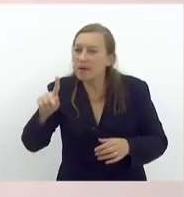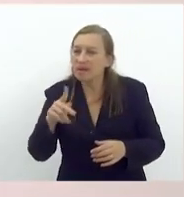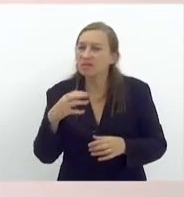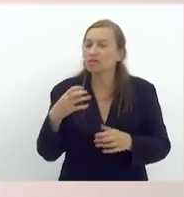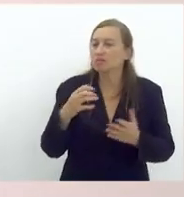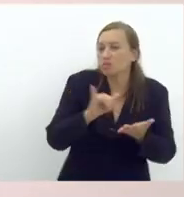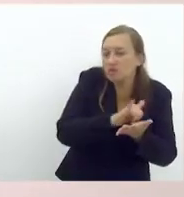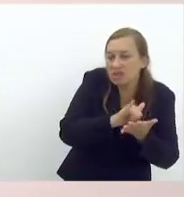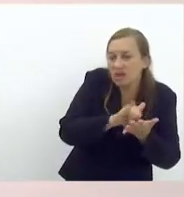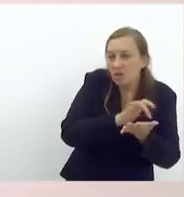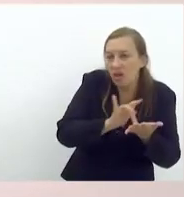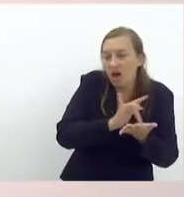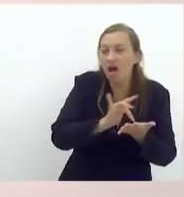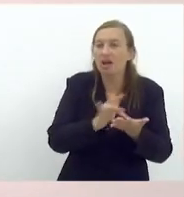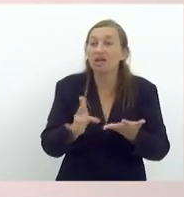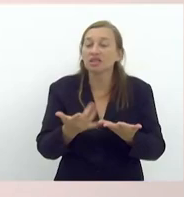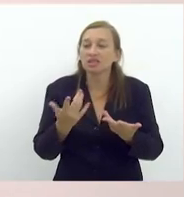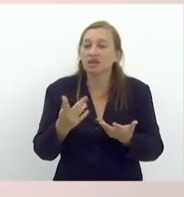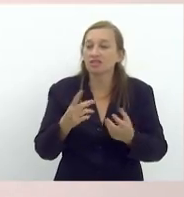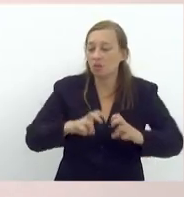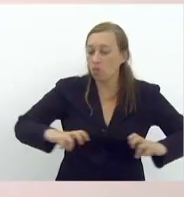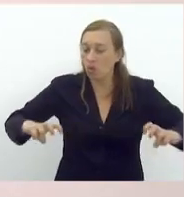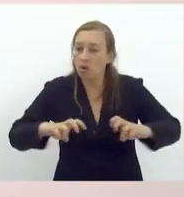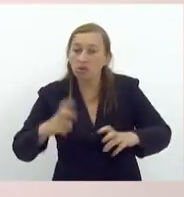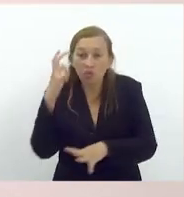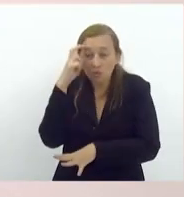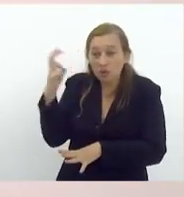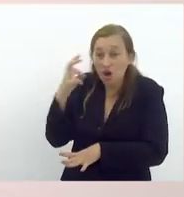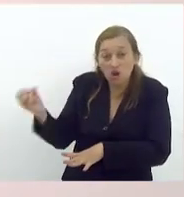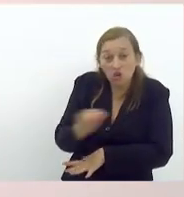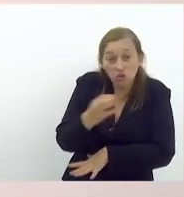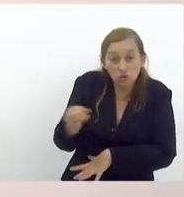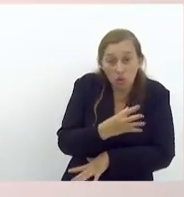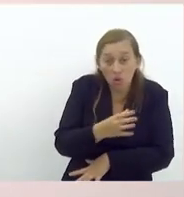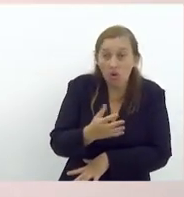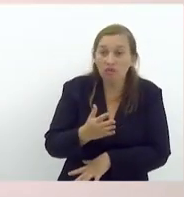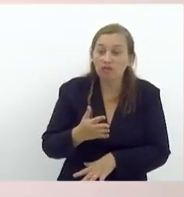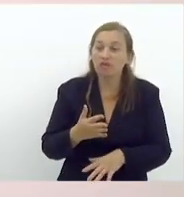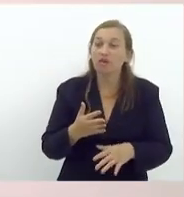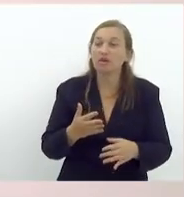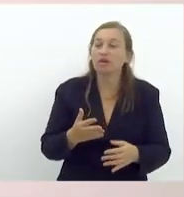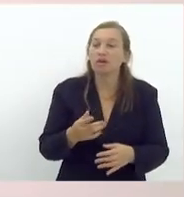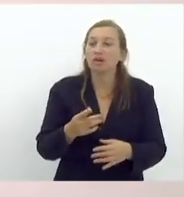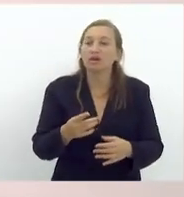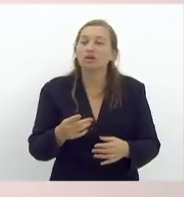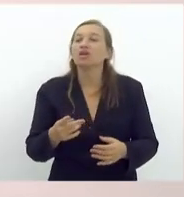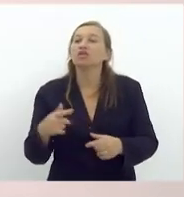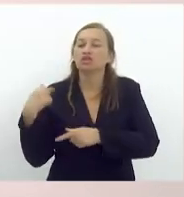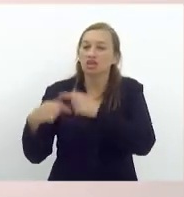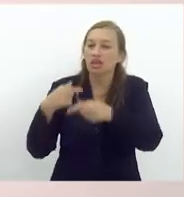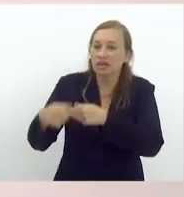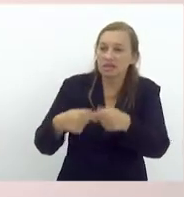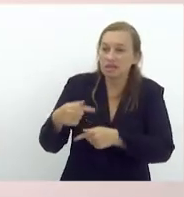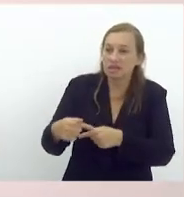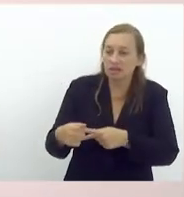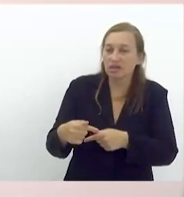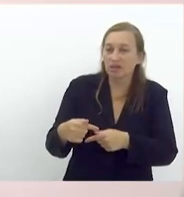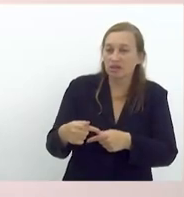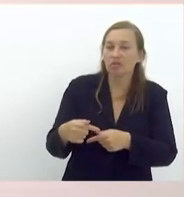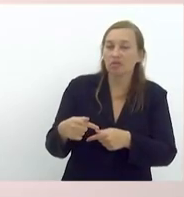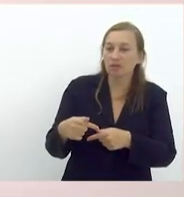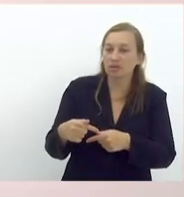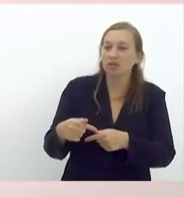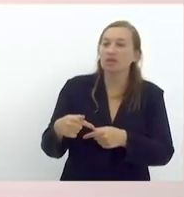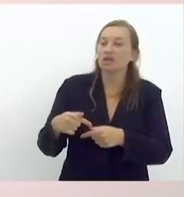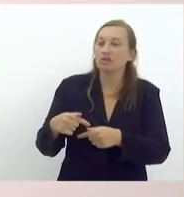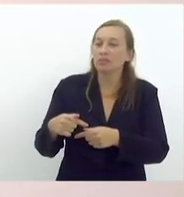tá falando de roda cultural a gente tá falando dessa nova geração que se levanta para defender o Hip Hop pegando os passos da nova geração